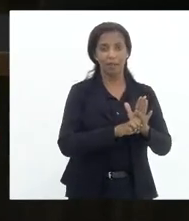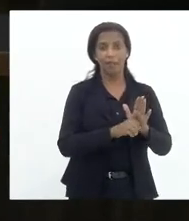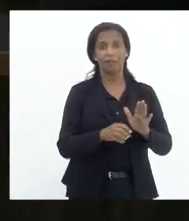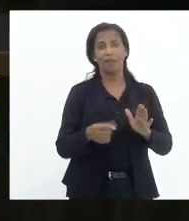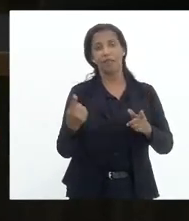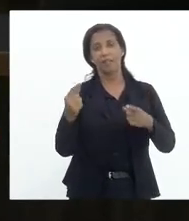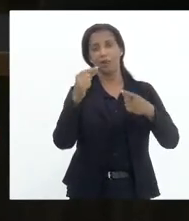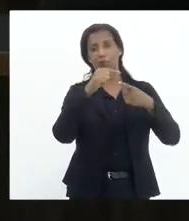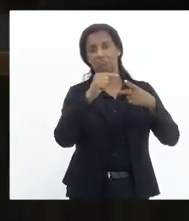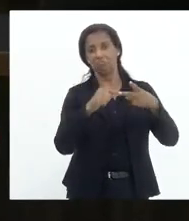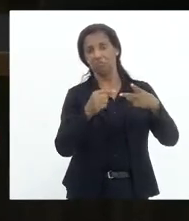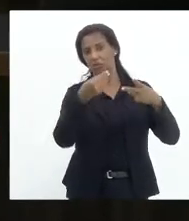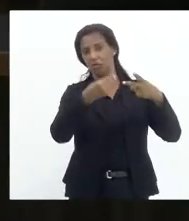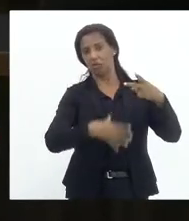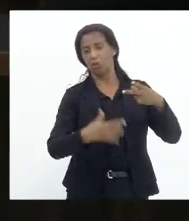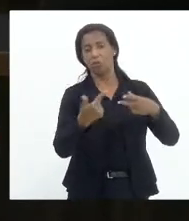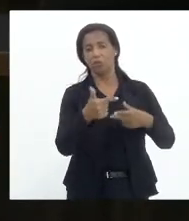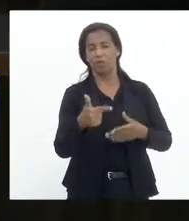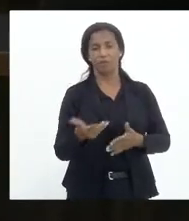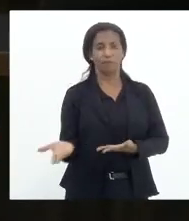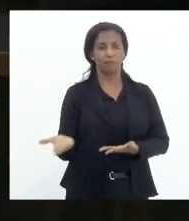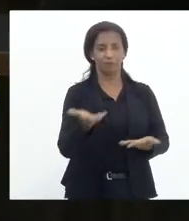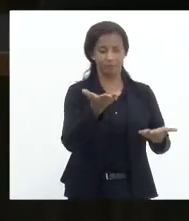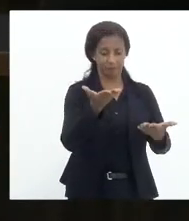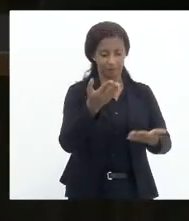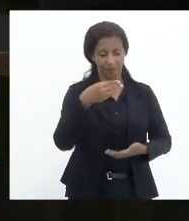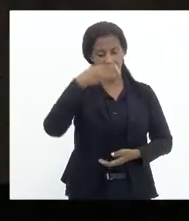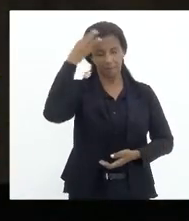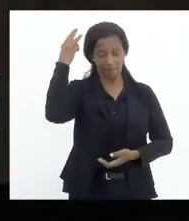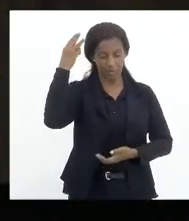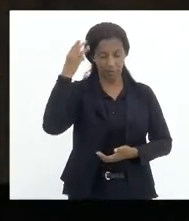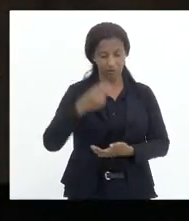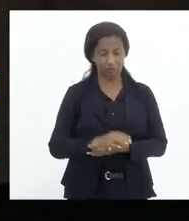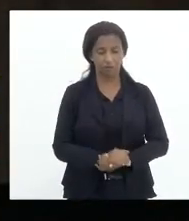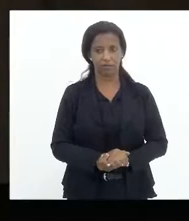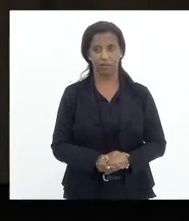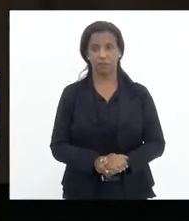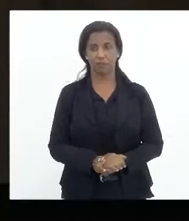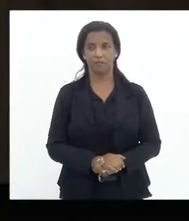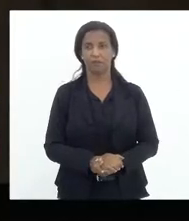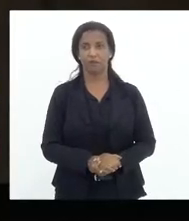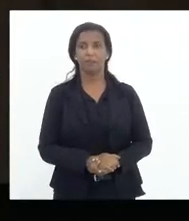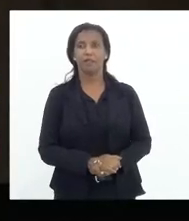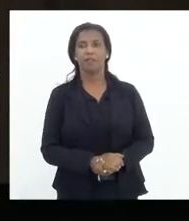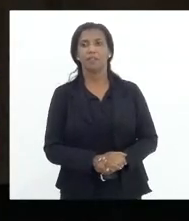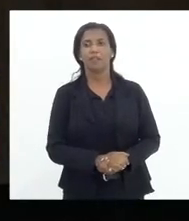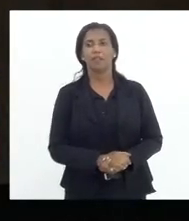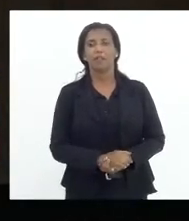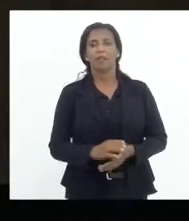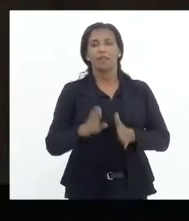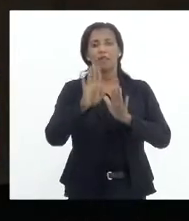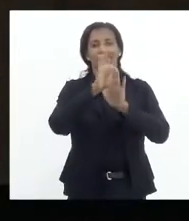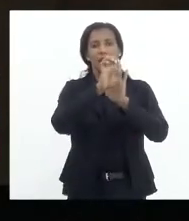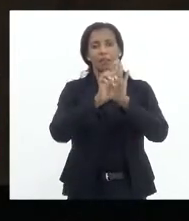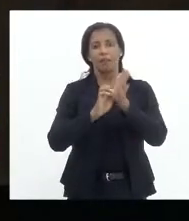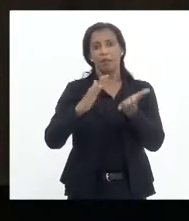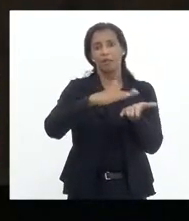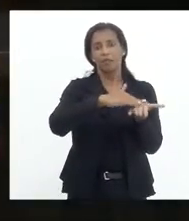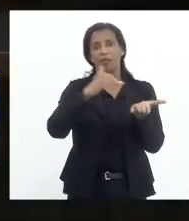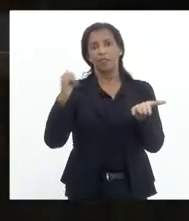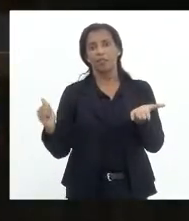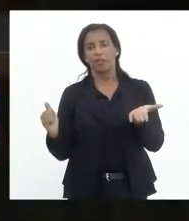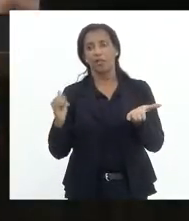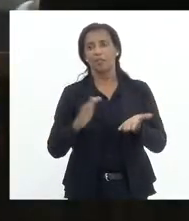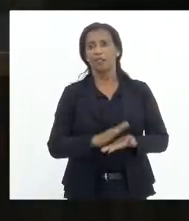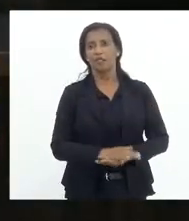nos destaques resultado mas por favor a si mesmo para me parece um foram retirados nesse